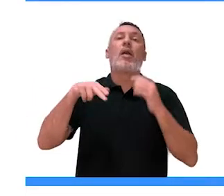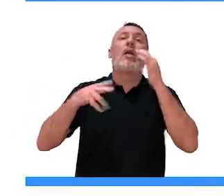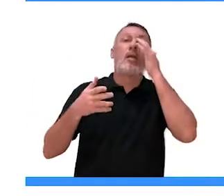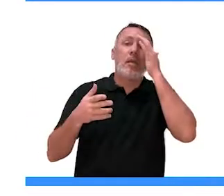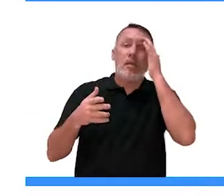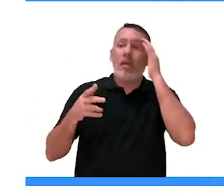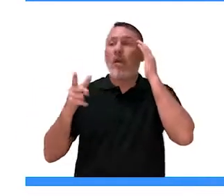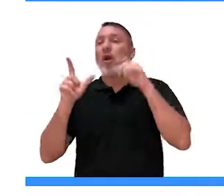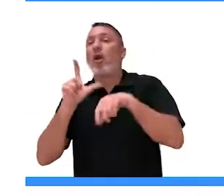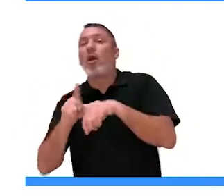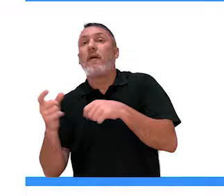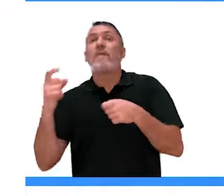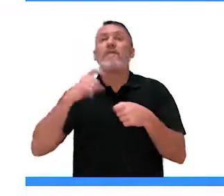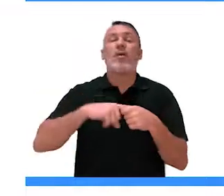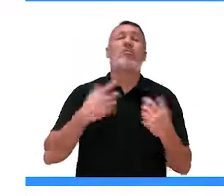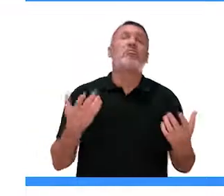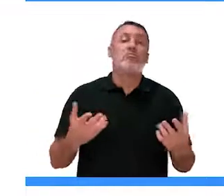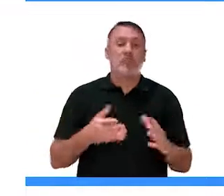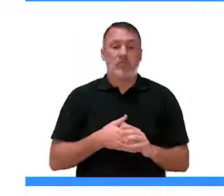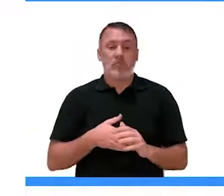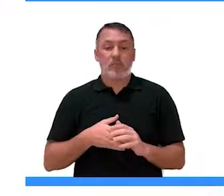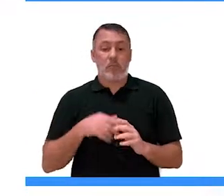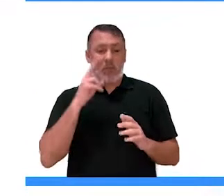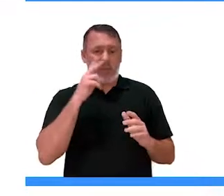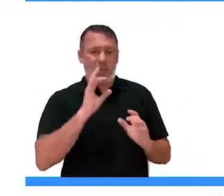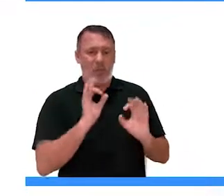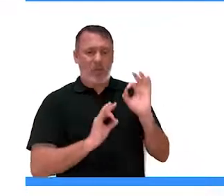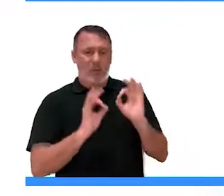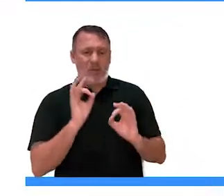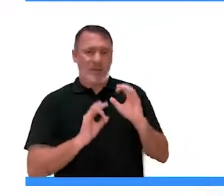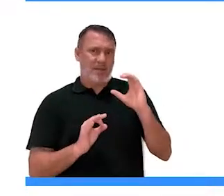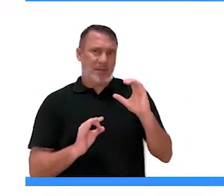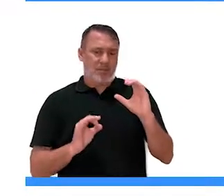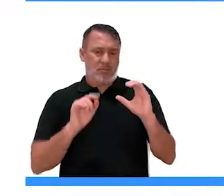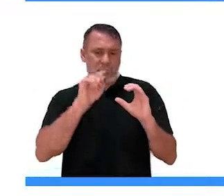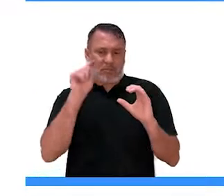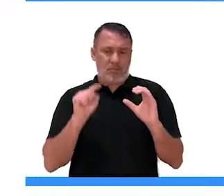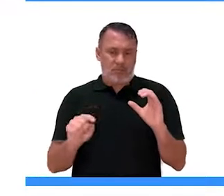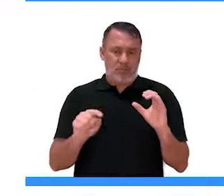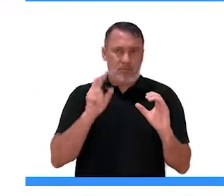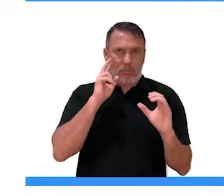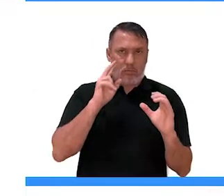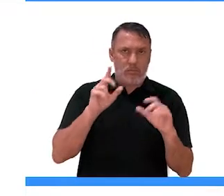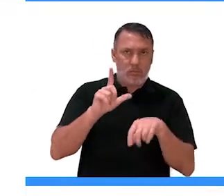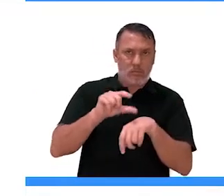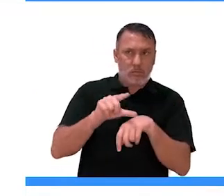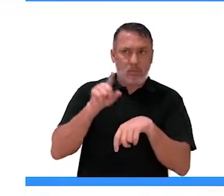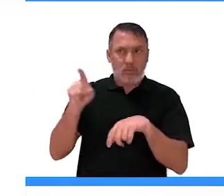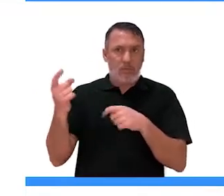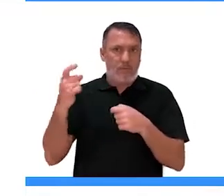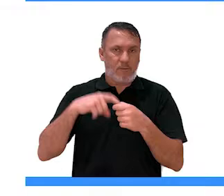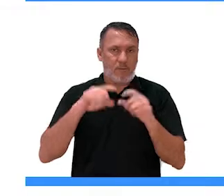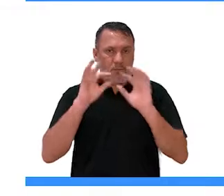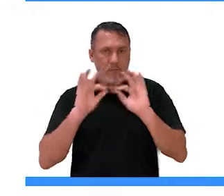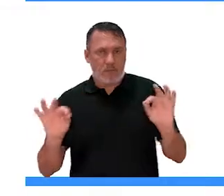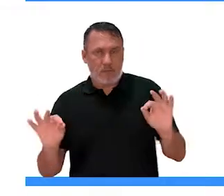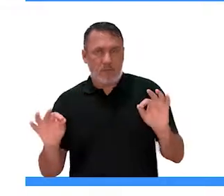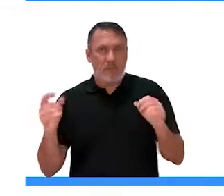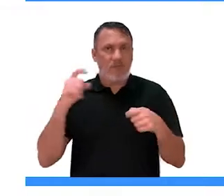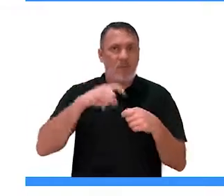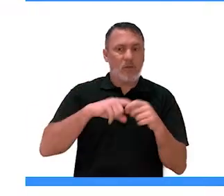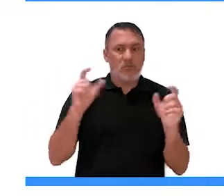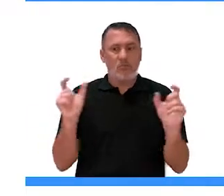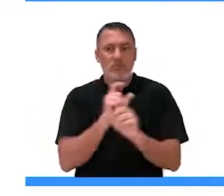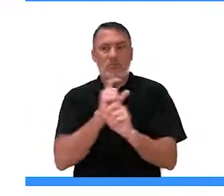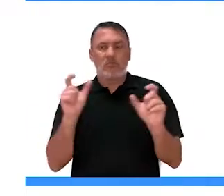ela, né? Que horas ela volta? Ela tá falando dela. Organização interrogativa da frase? Que horas ela volta ou ela